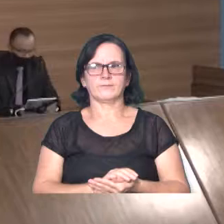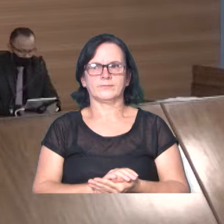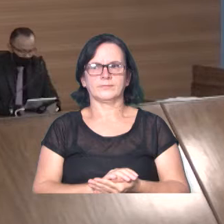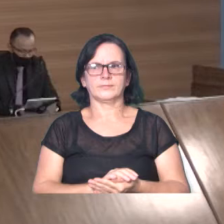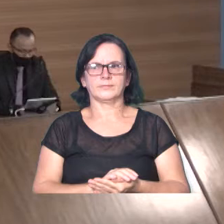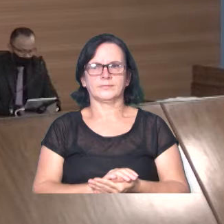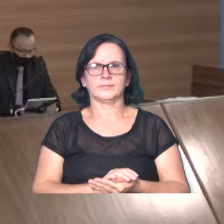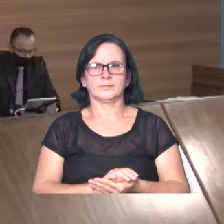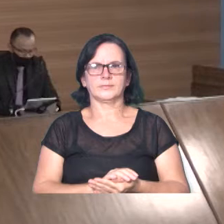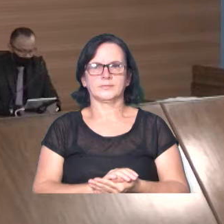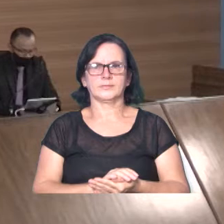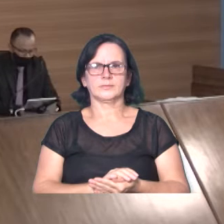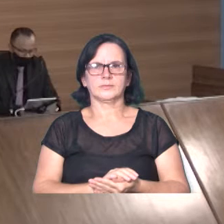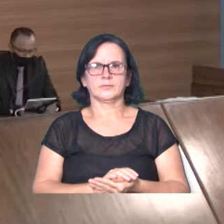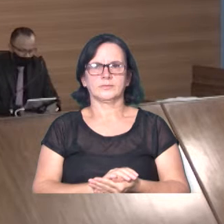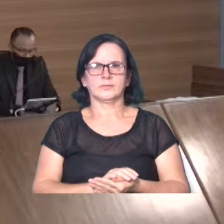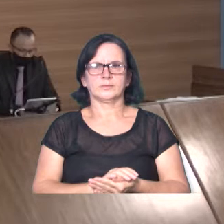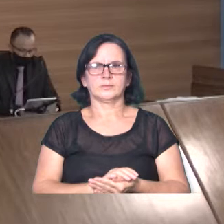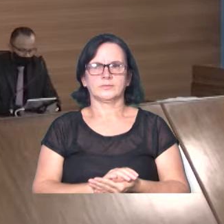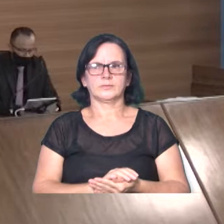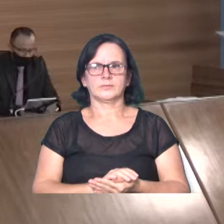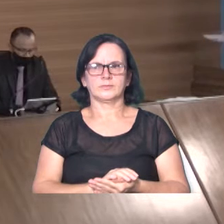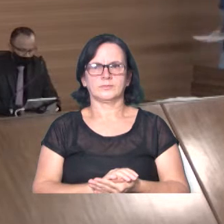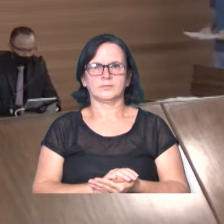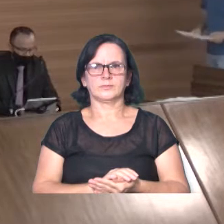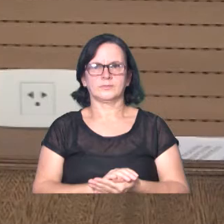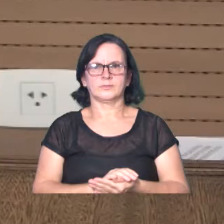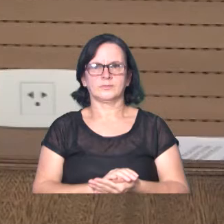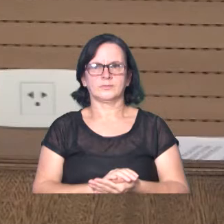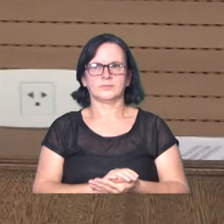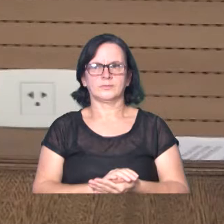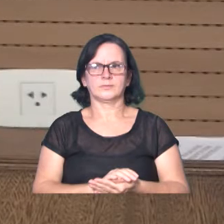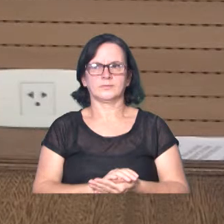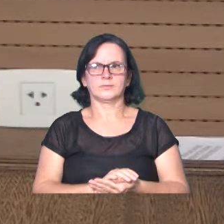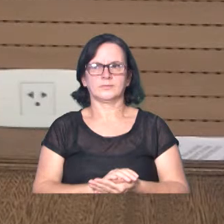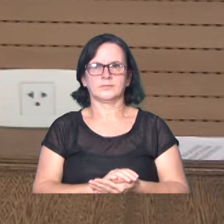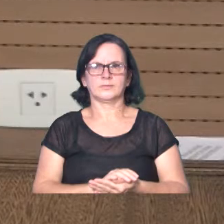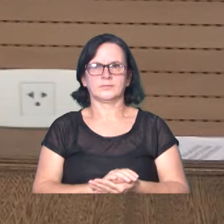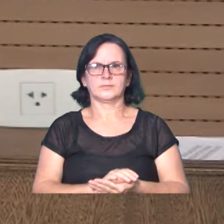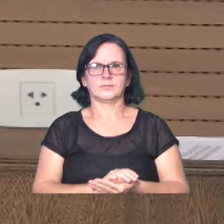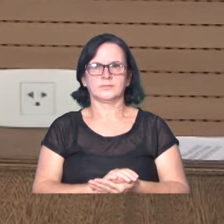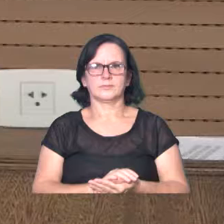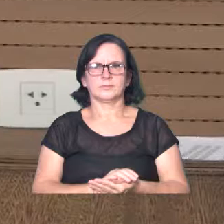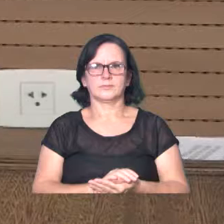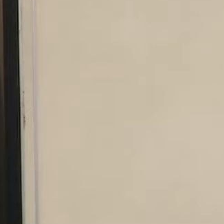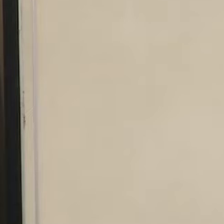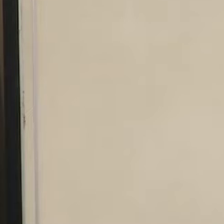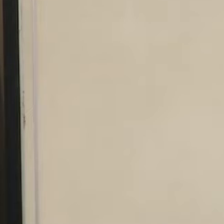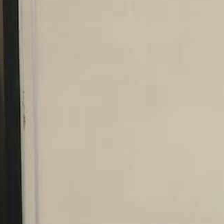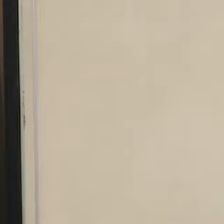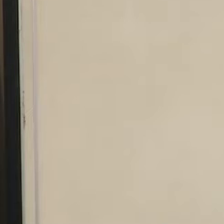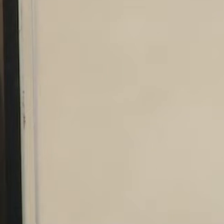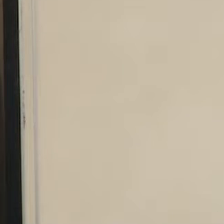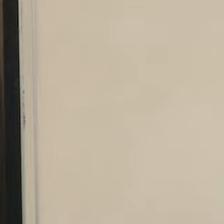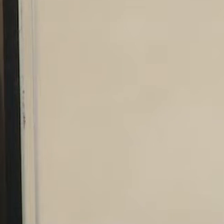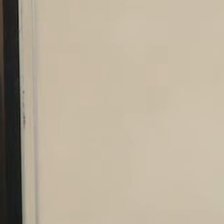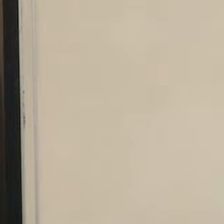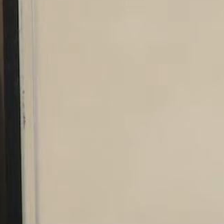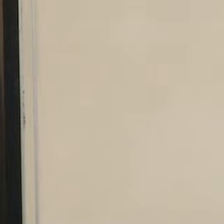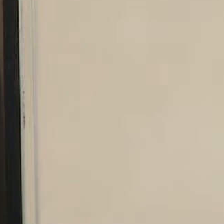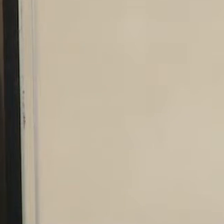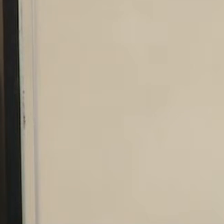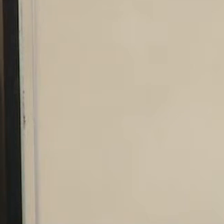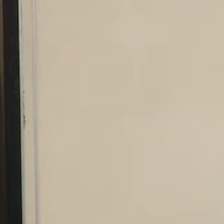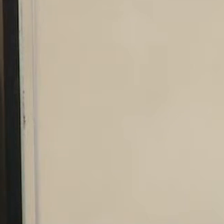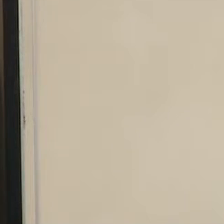2001 apresentamos esse projeto na primeira legislatura desse Vereador mas o mesmo pessoa passar por algumas adequações e